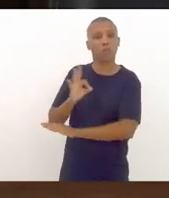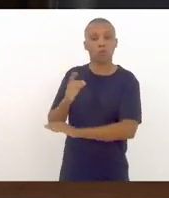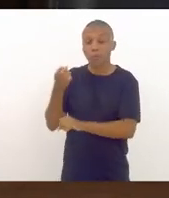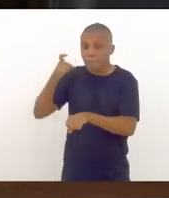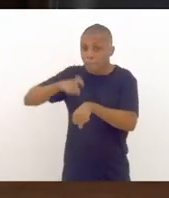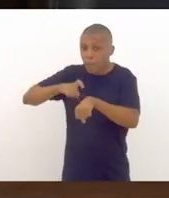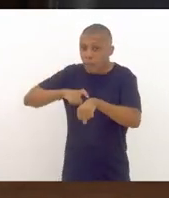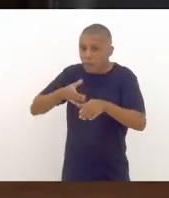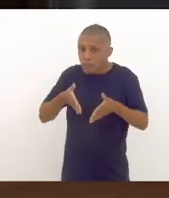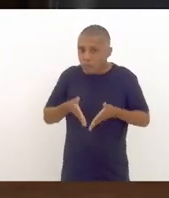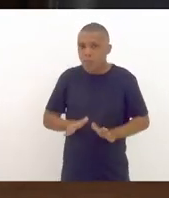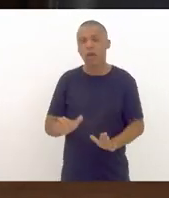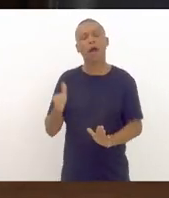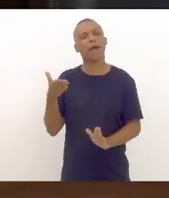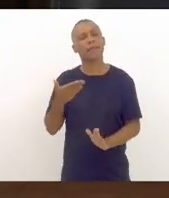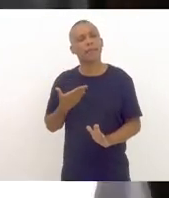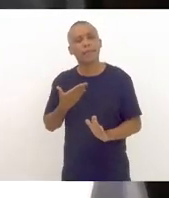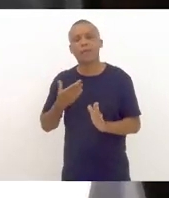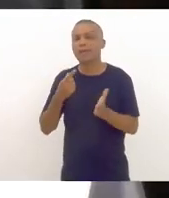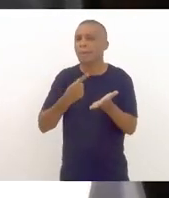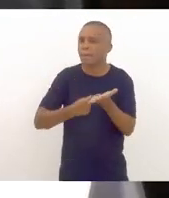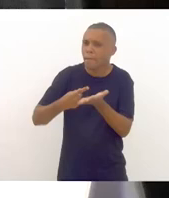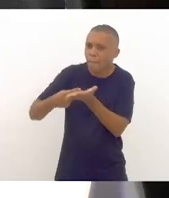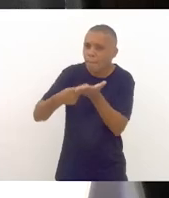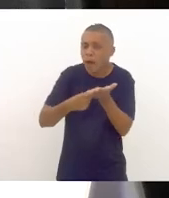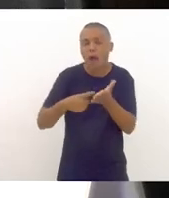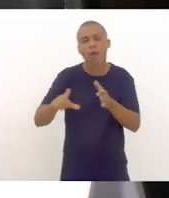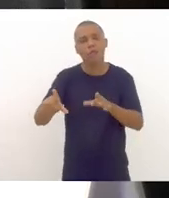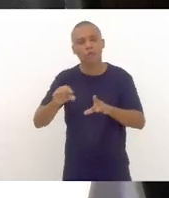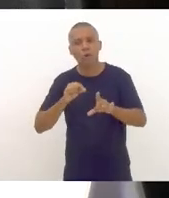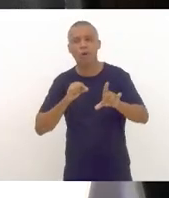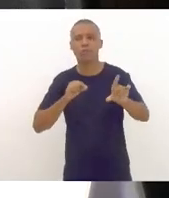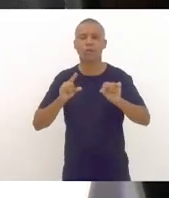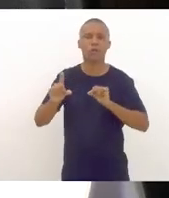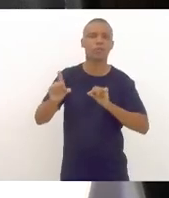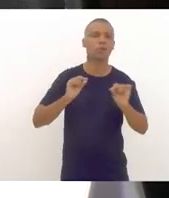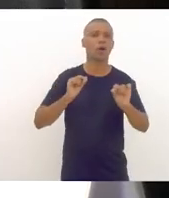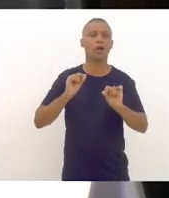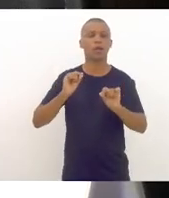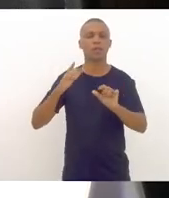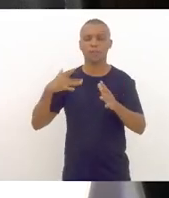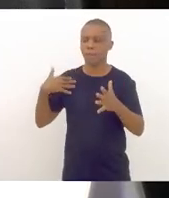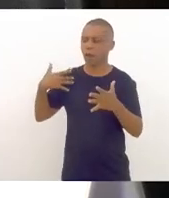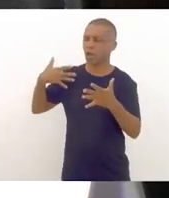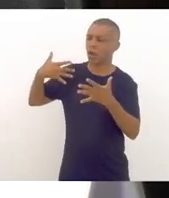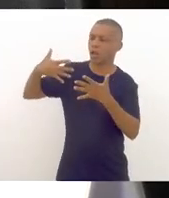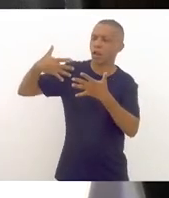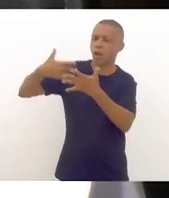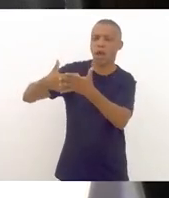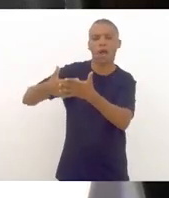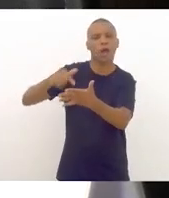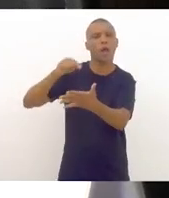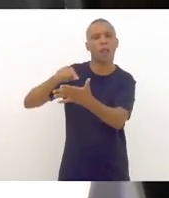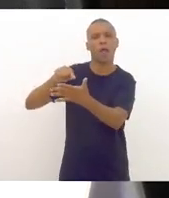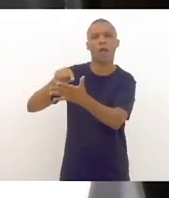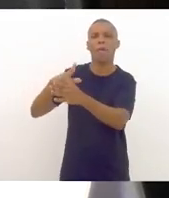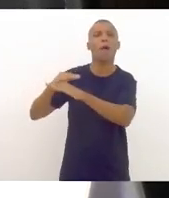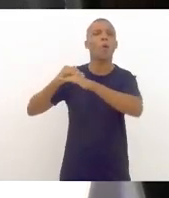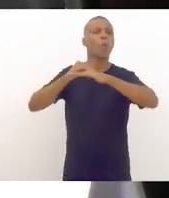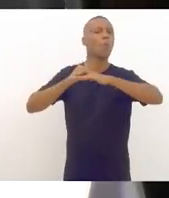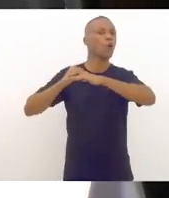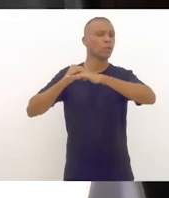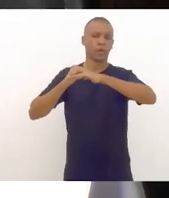nascemos, as amizades, as escolhas, a nossa trajetória, ela é uma trajetória só.